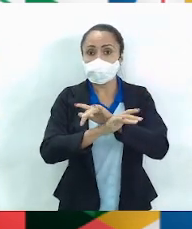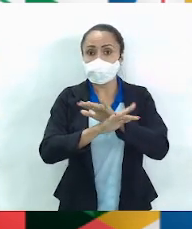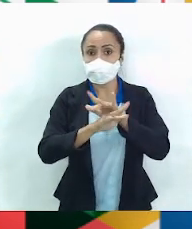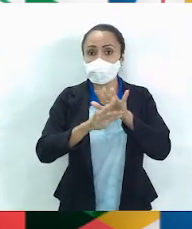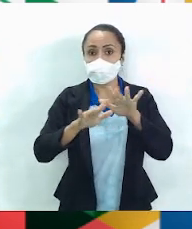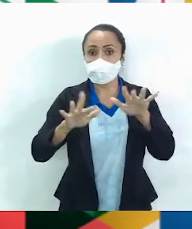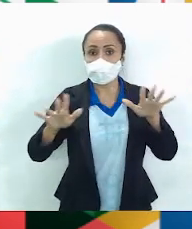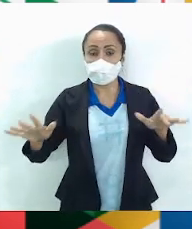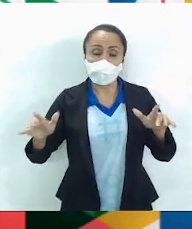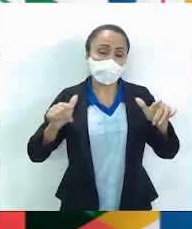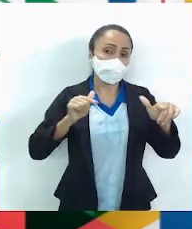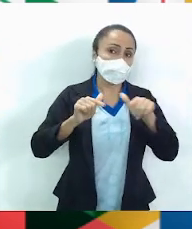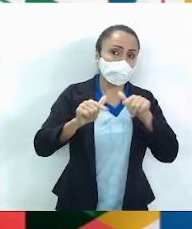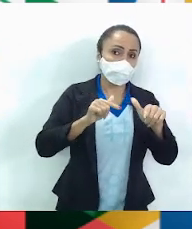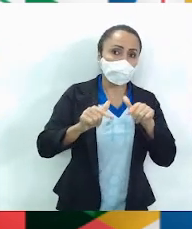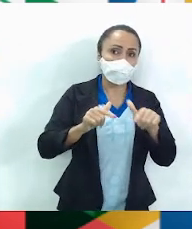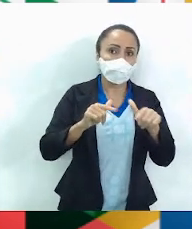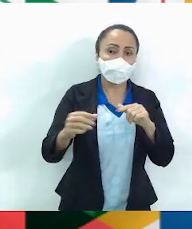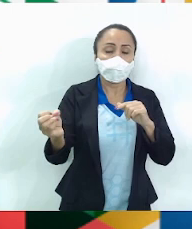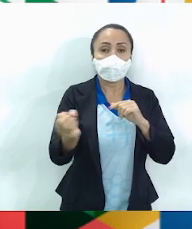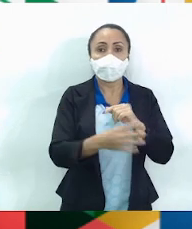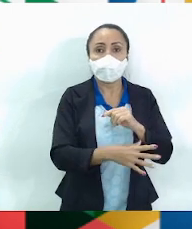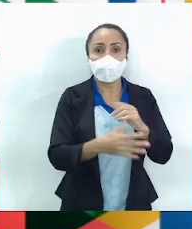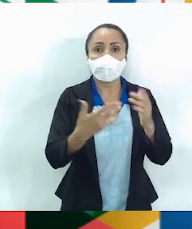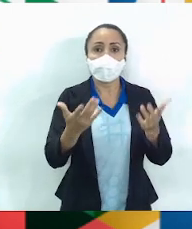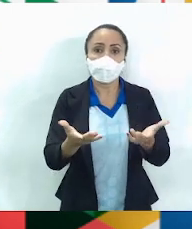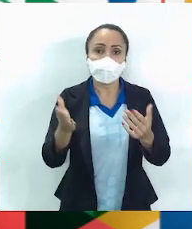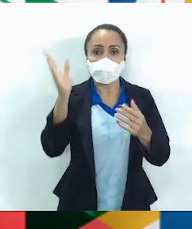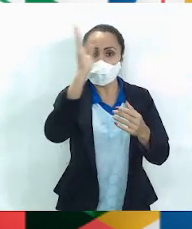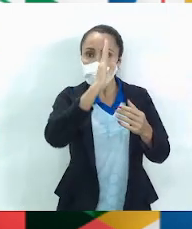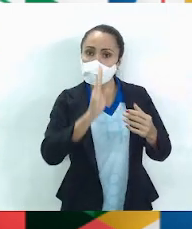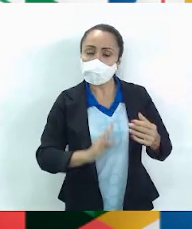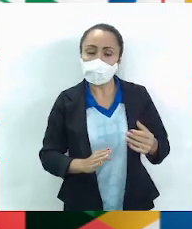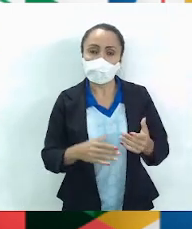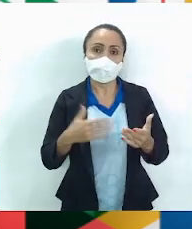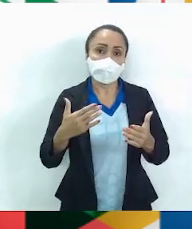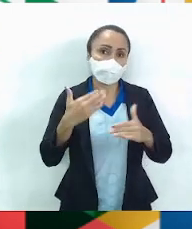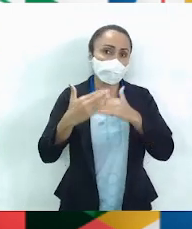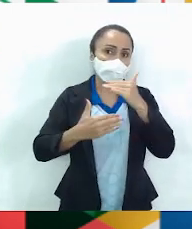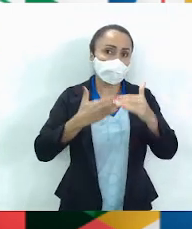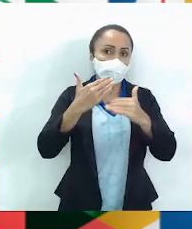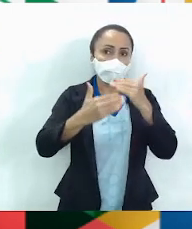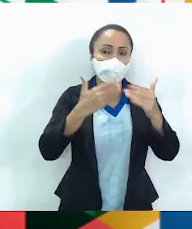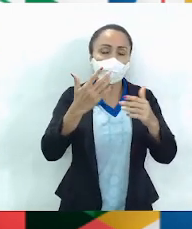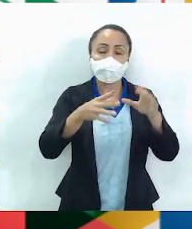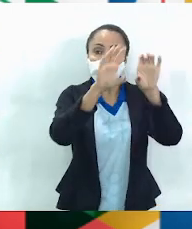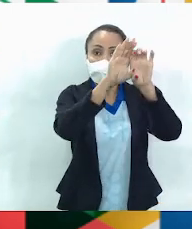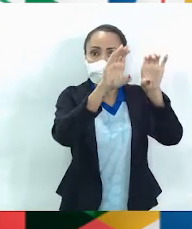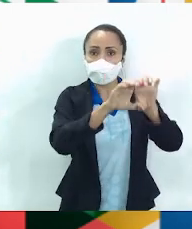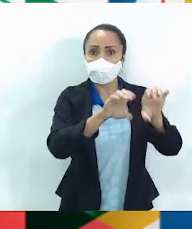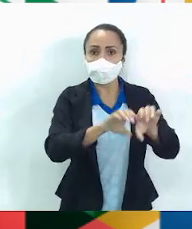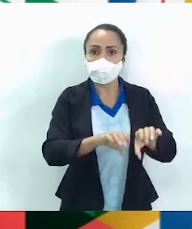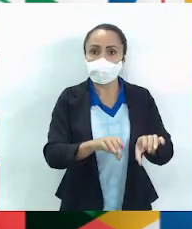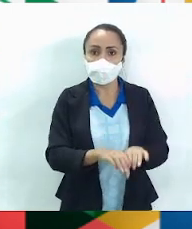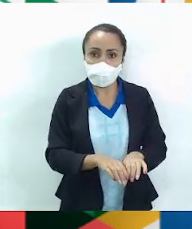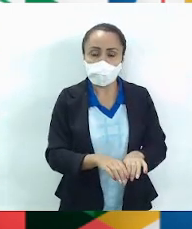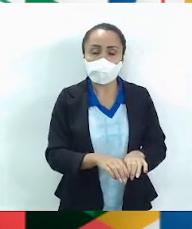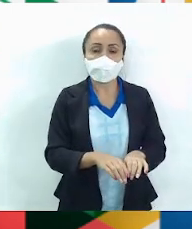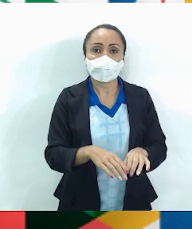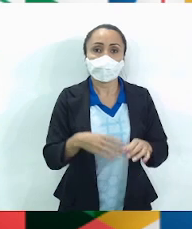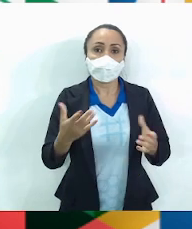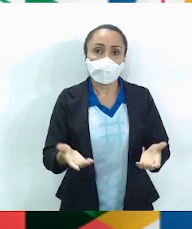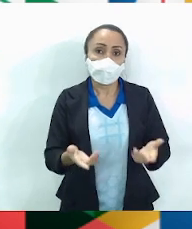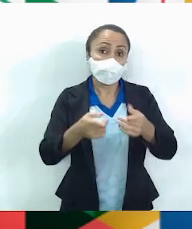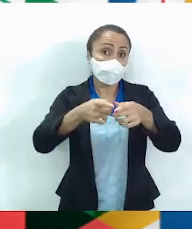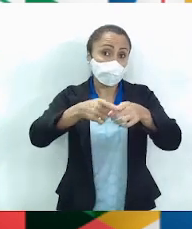suas atividades em novos mercados brasileiros, usufruindo das estruturas físicas e das